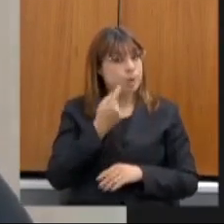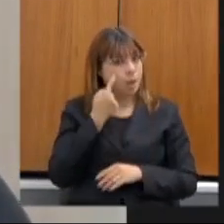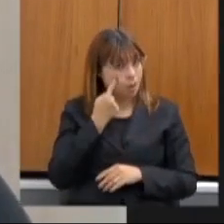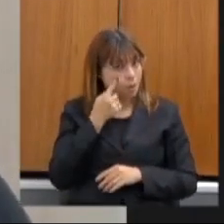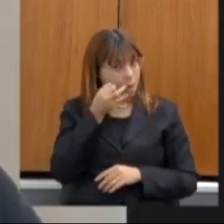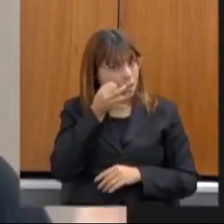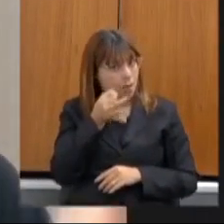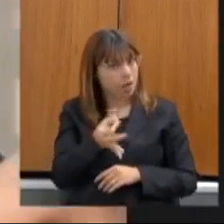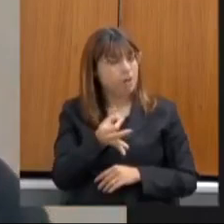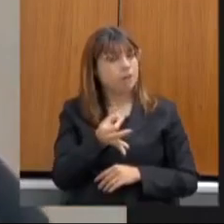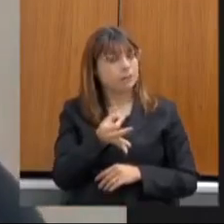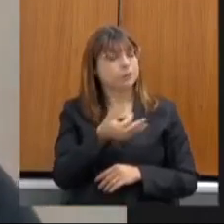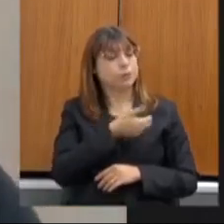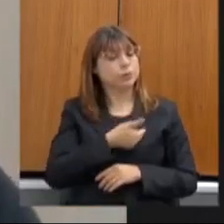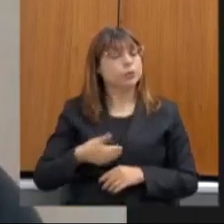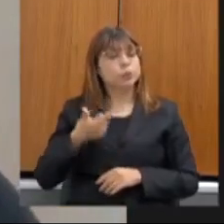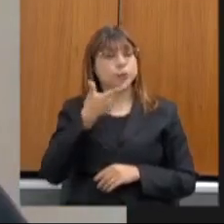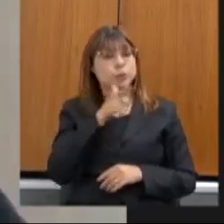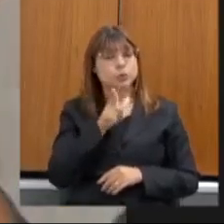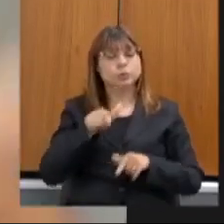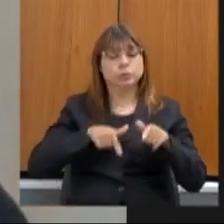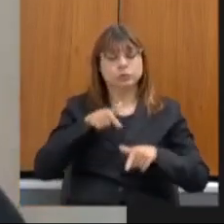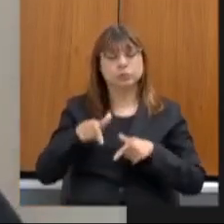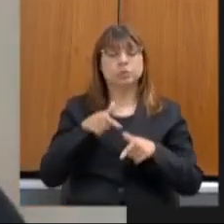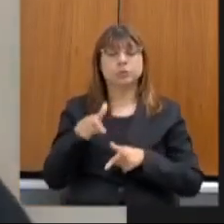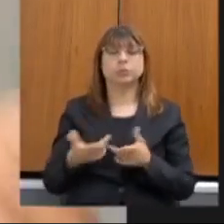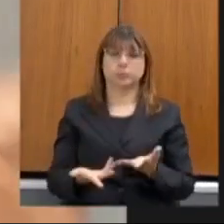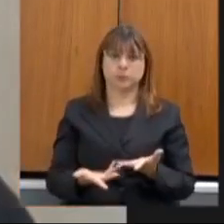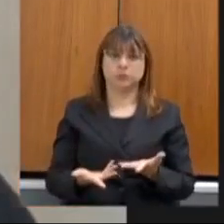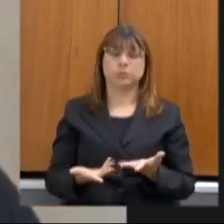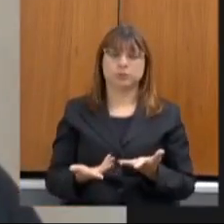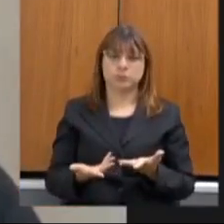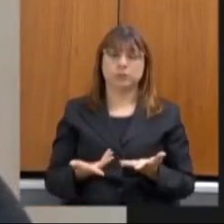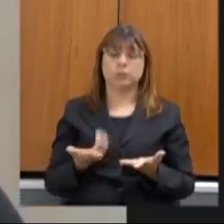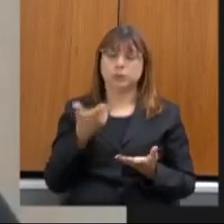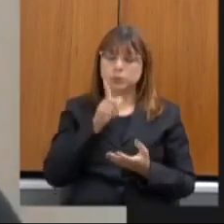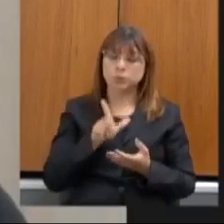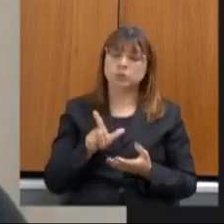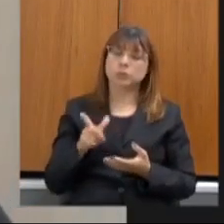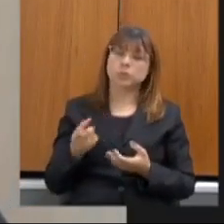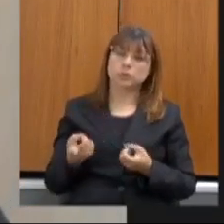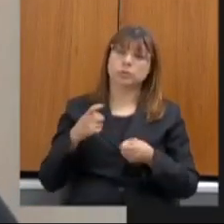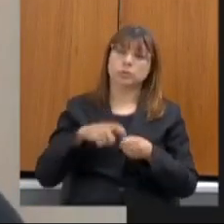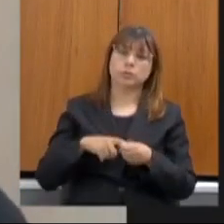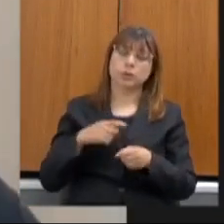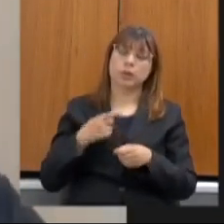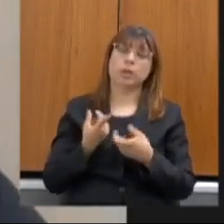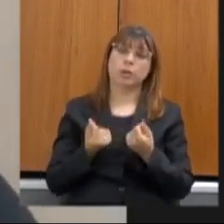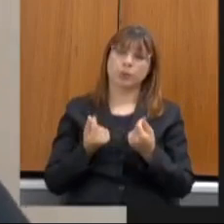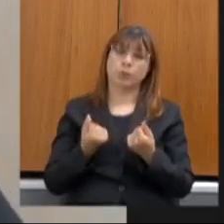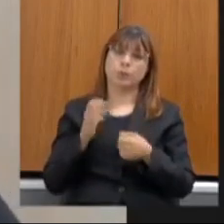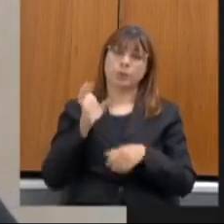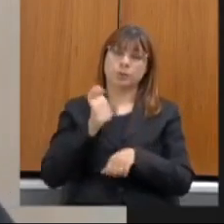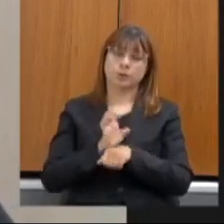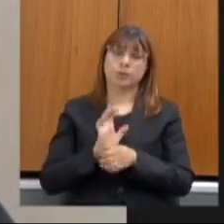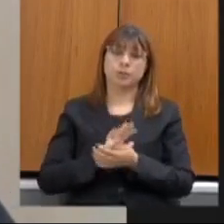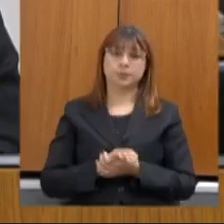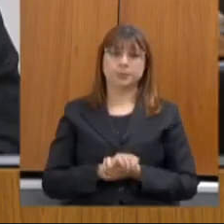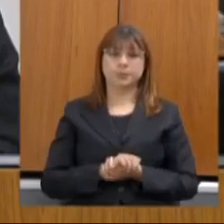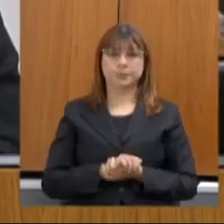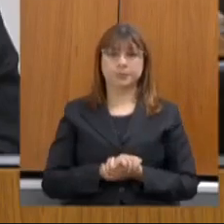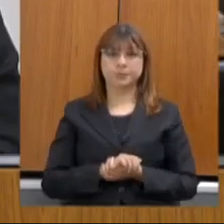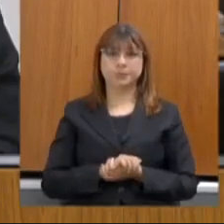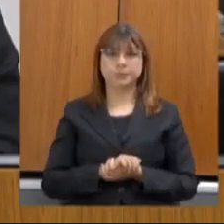e que o governo promova ações para recuperação dessa economia a partir desta região obrigado o